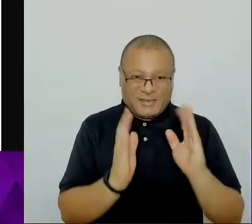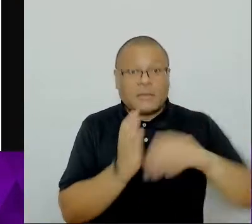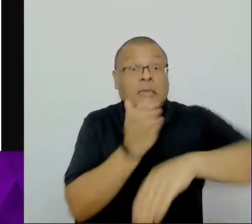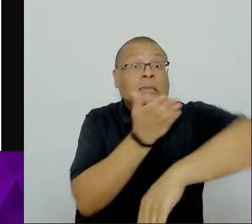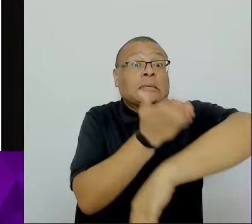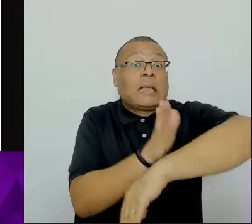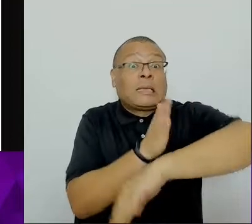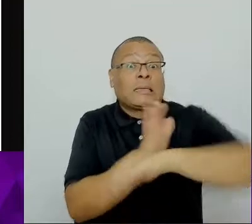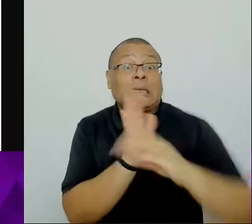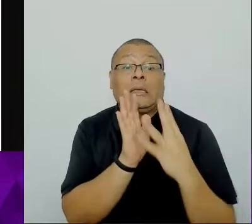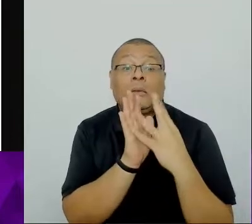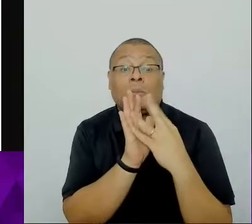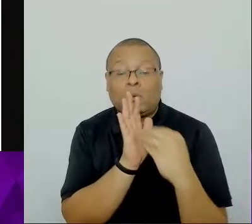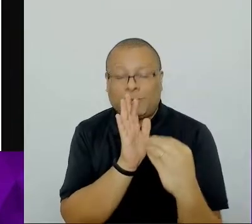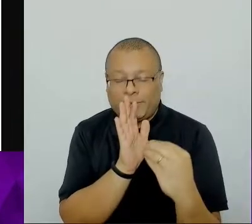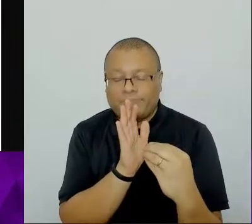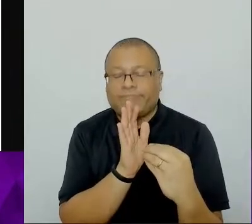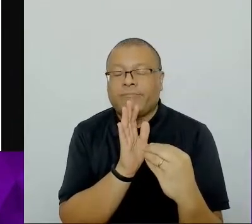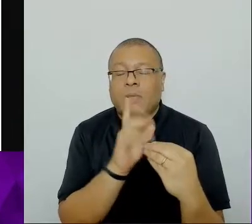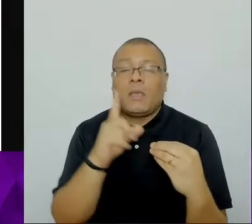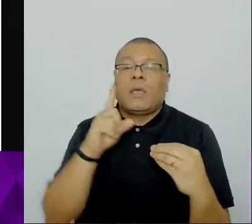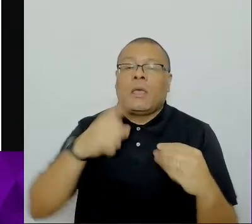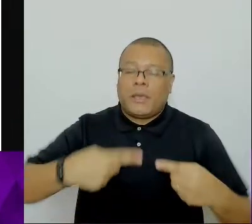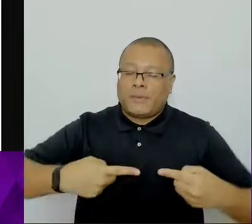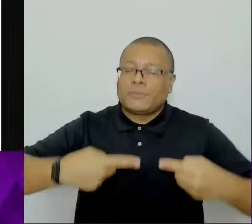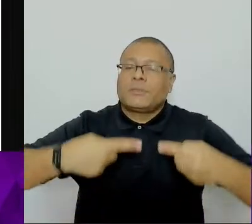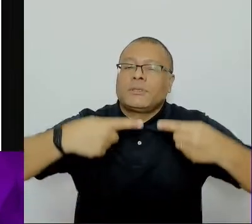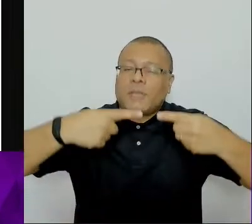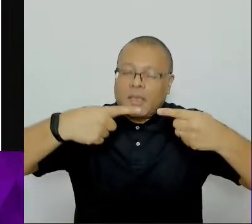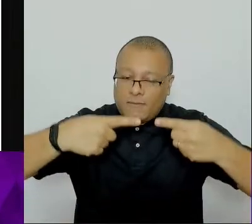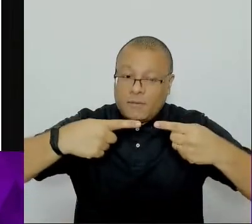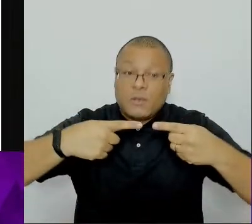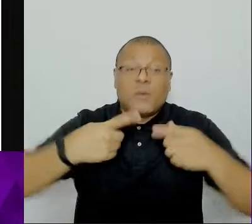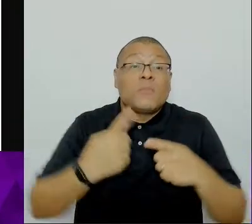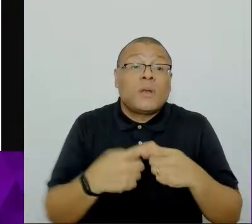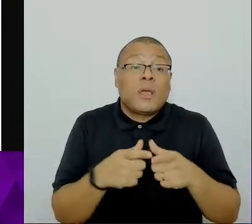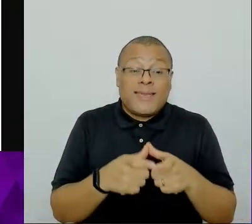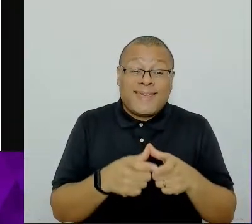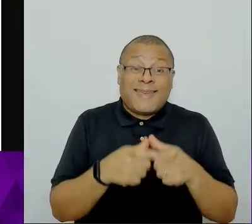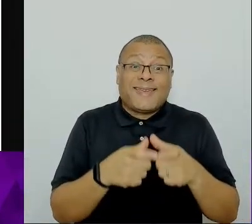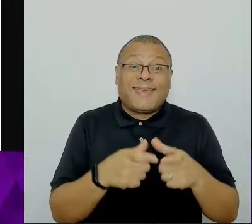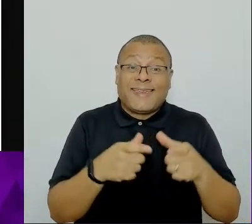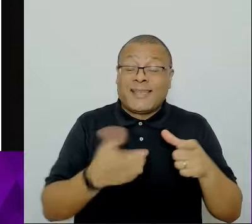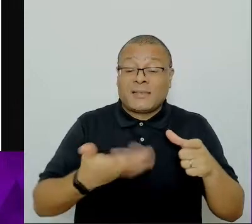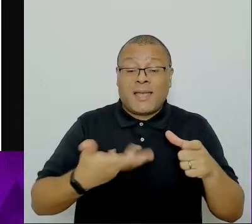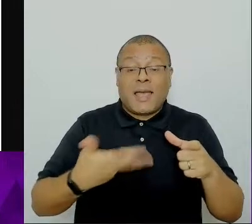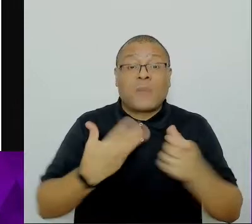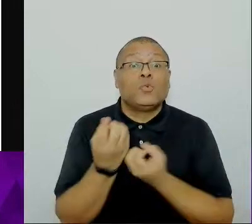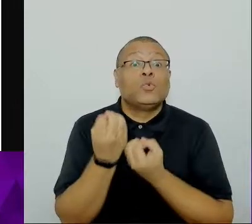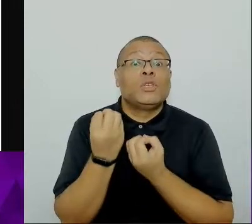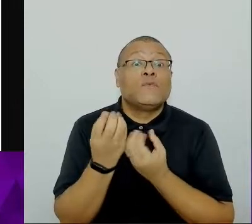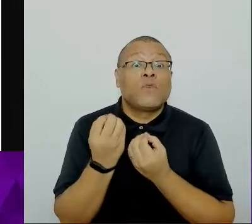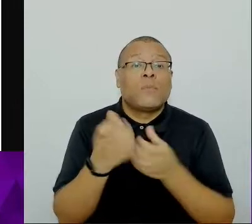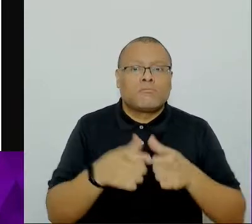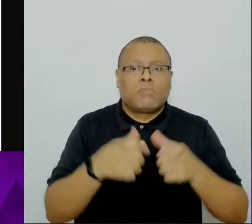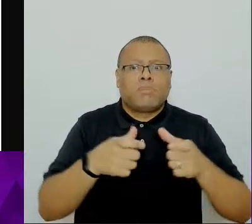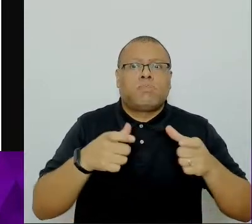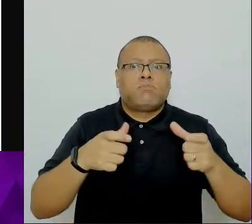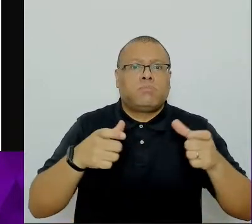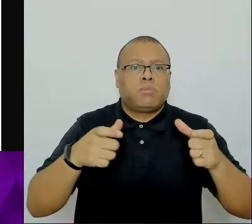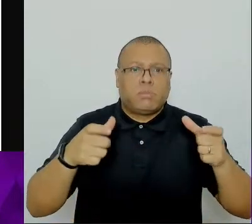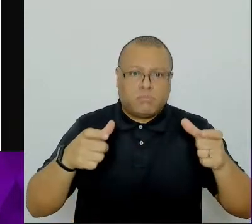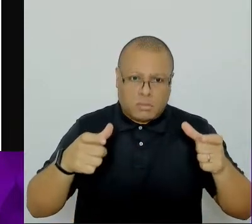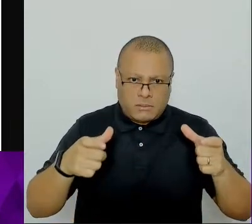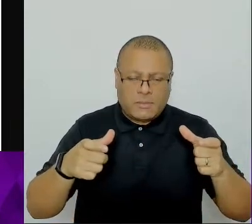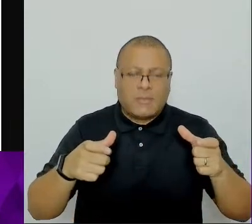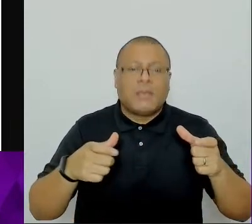é um desafio, né, esses modelos, eles estão crescendo muito rapidamente, né, os modelos